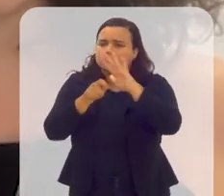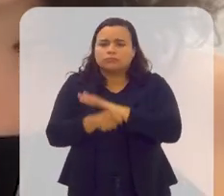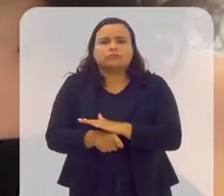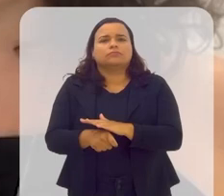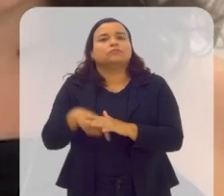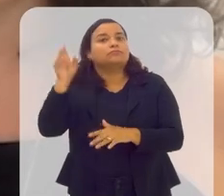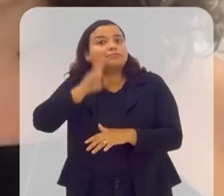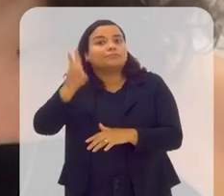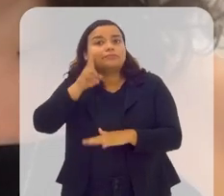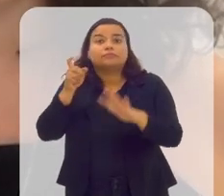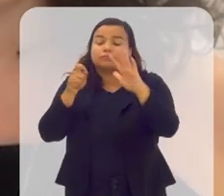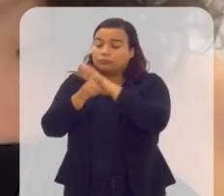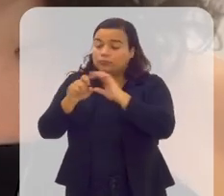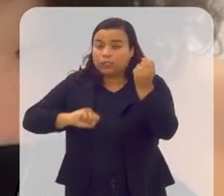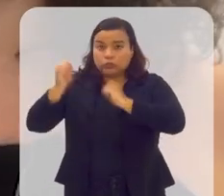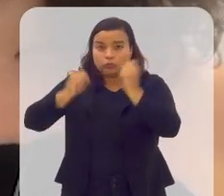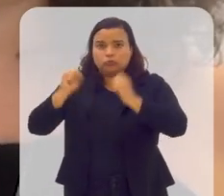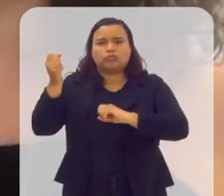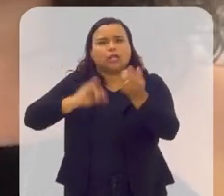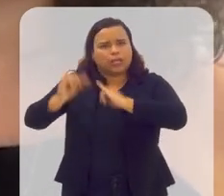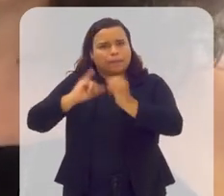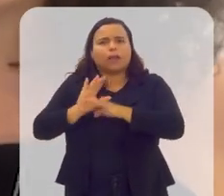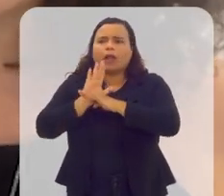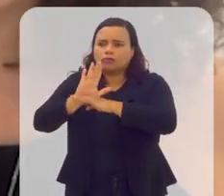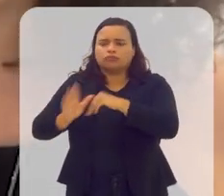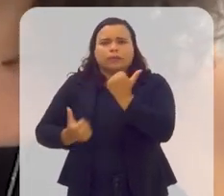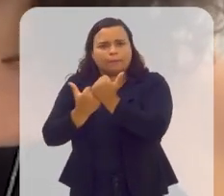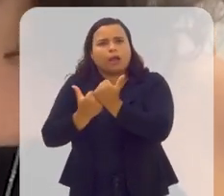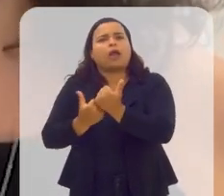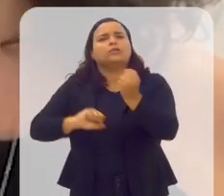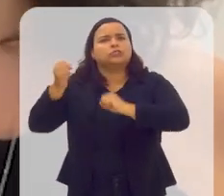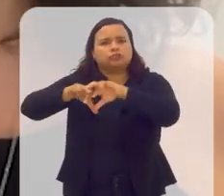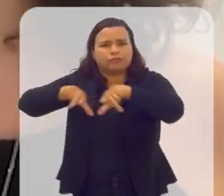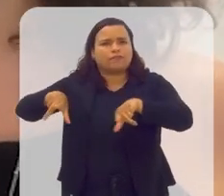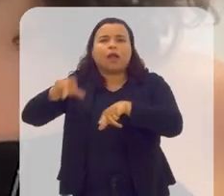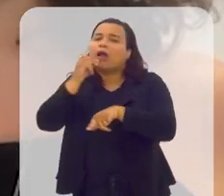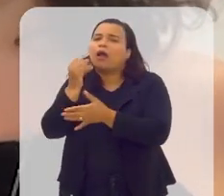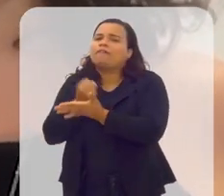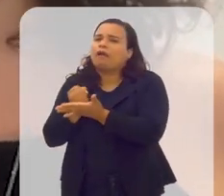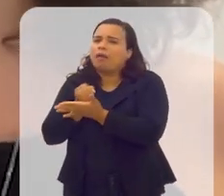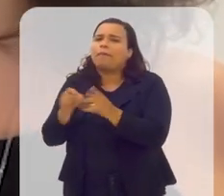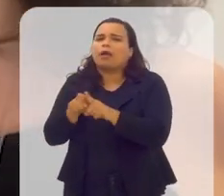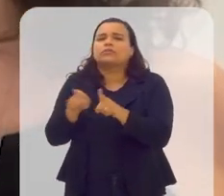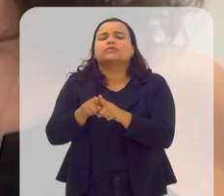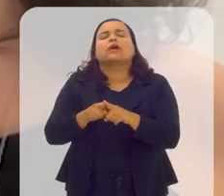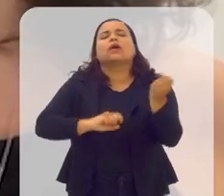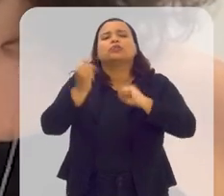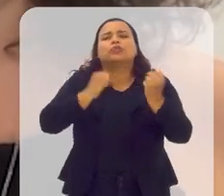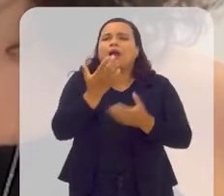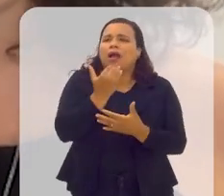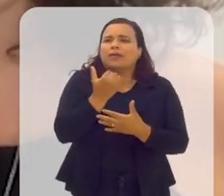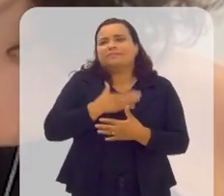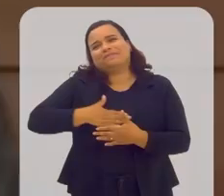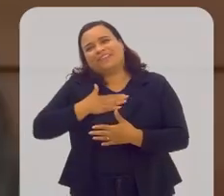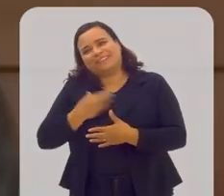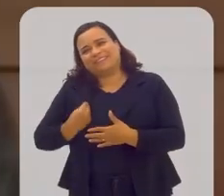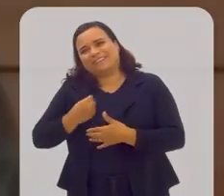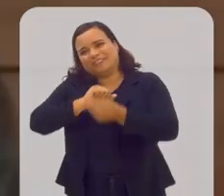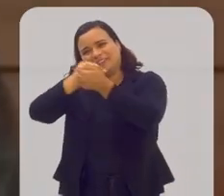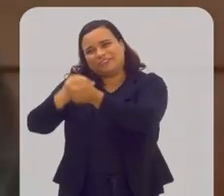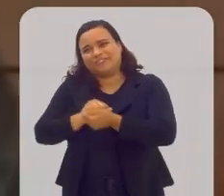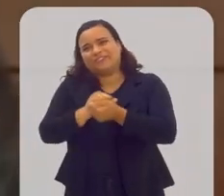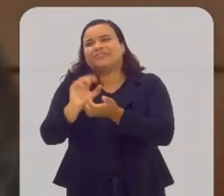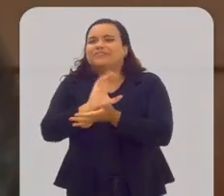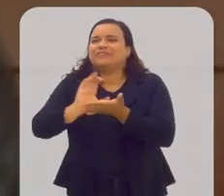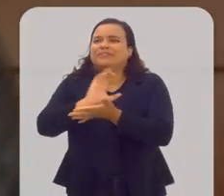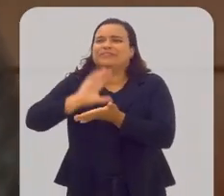investimentos. Lembrando que a indústria química é a base para outras indústrias, como por exemplo a farmacêutica e a de alimentos. Prazer estar aqui com vocês.